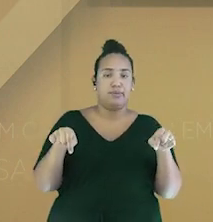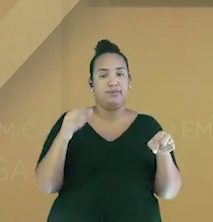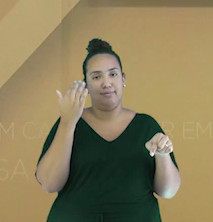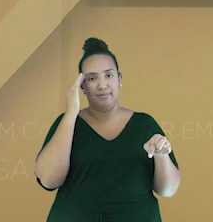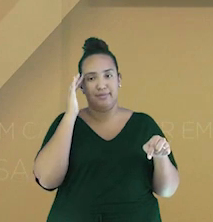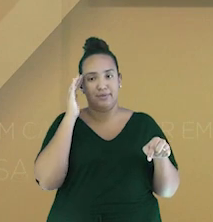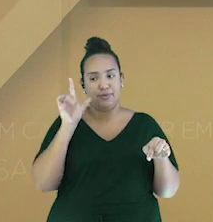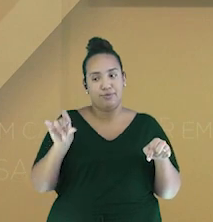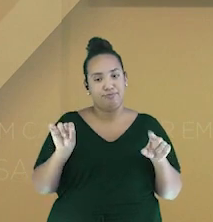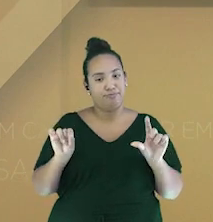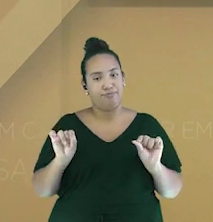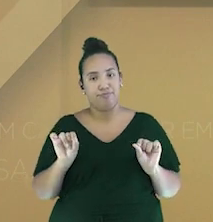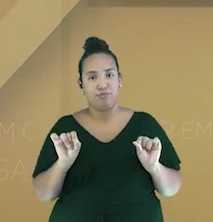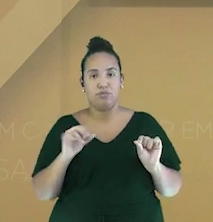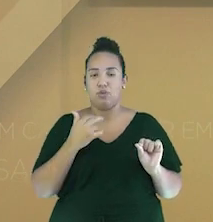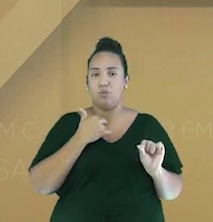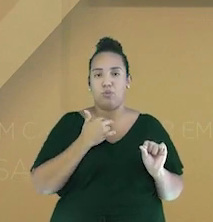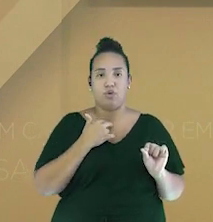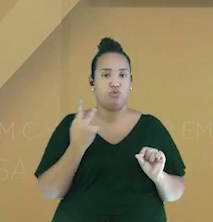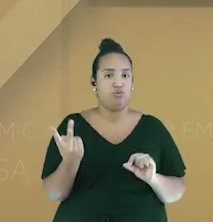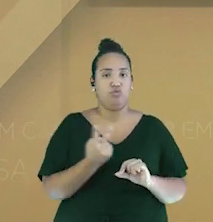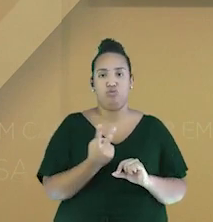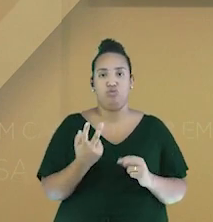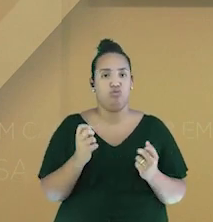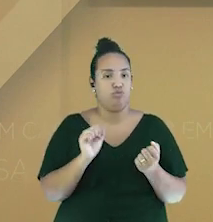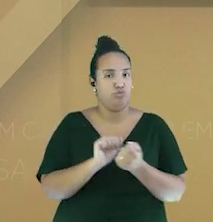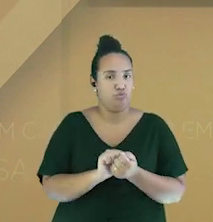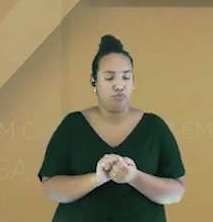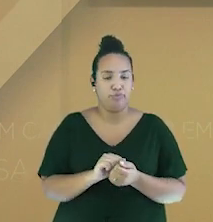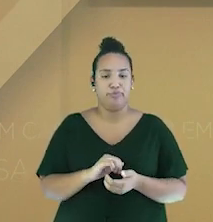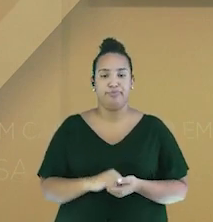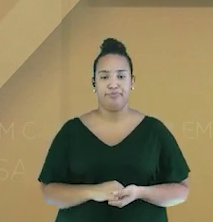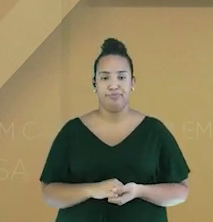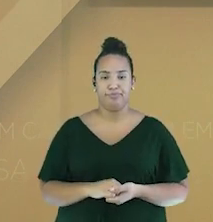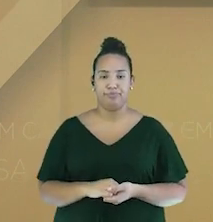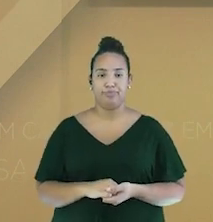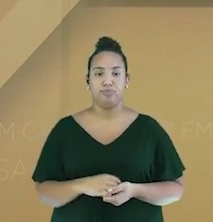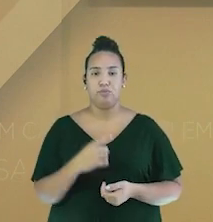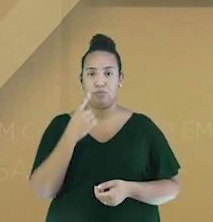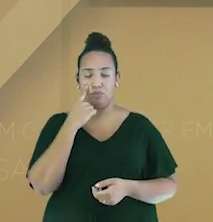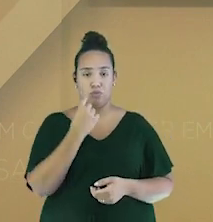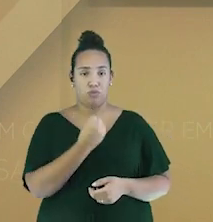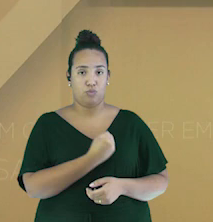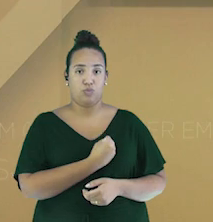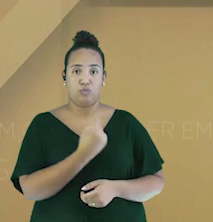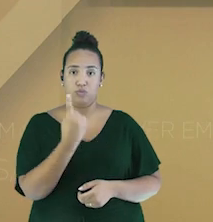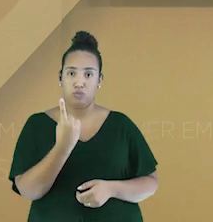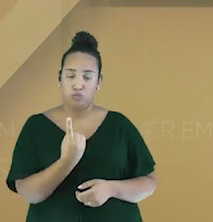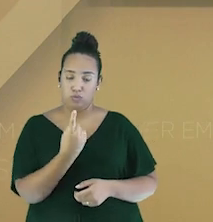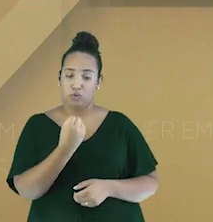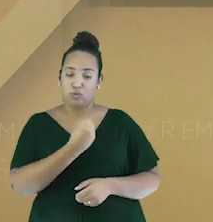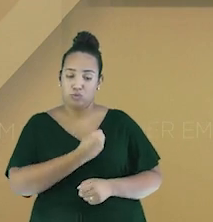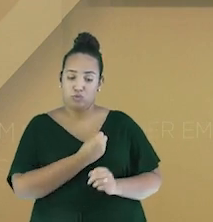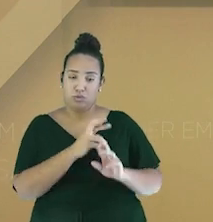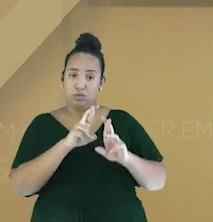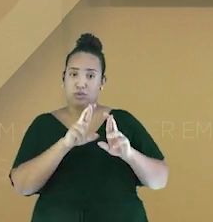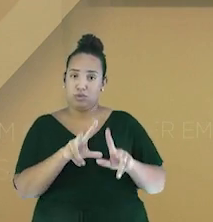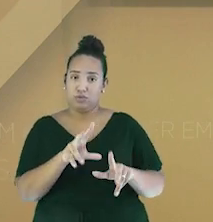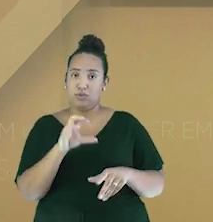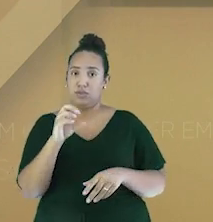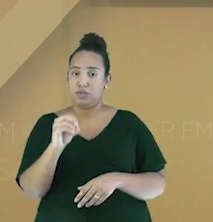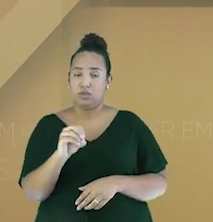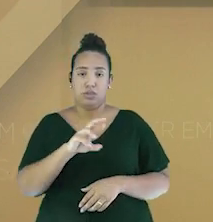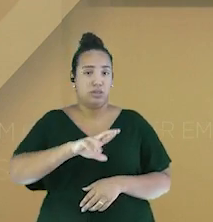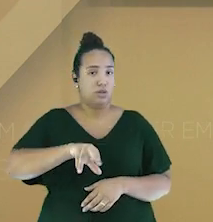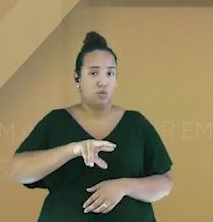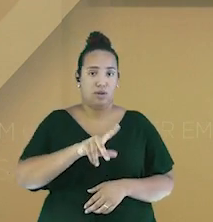o número é par, ou ele é ímpar. O número 1 é o único número diferente de zero que não é primo e